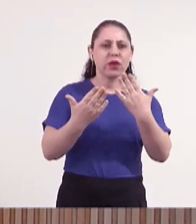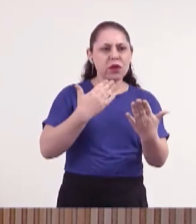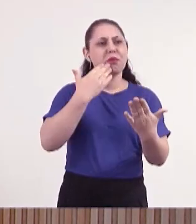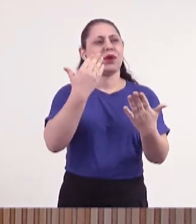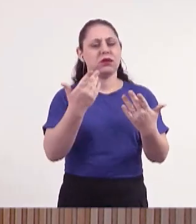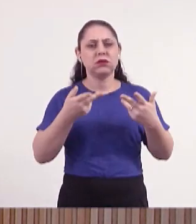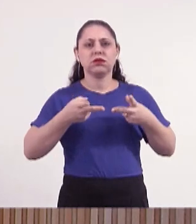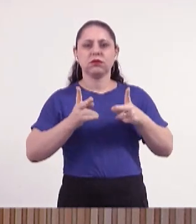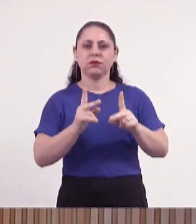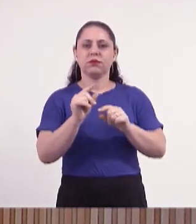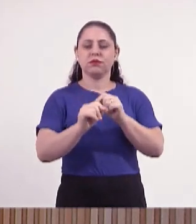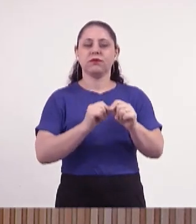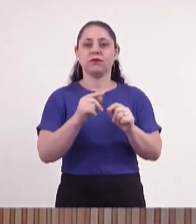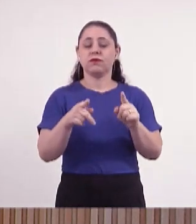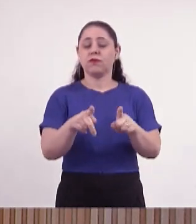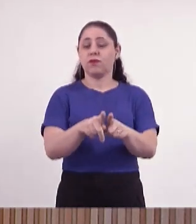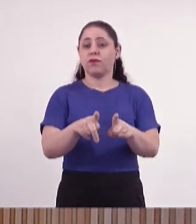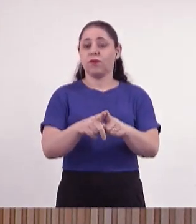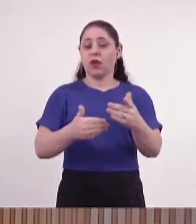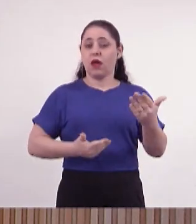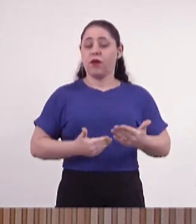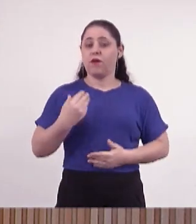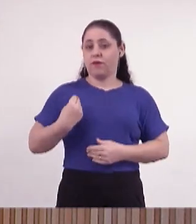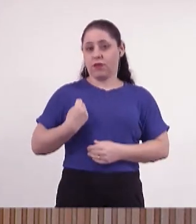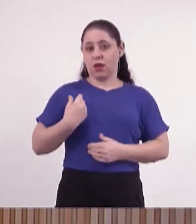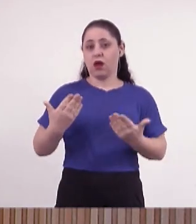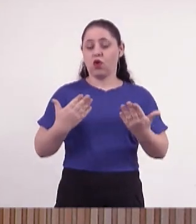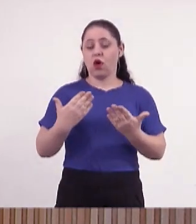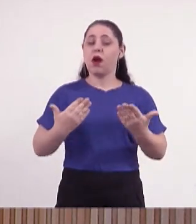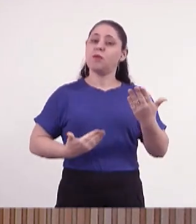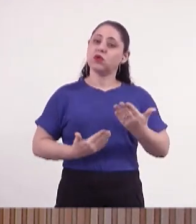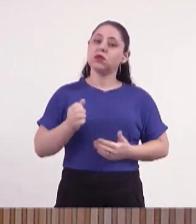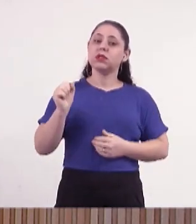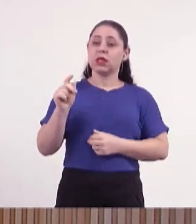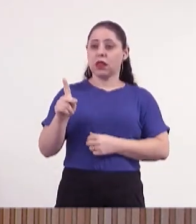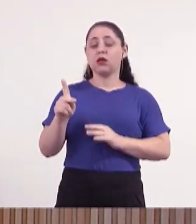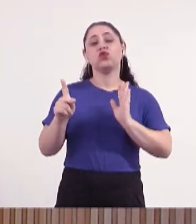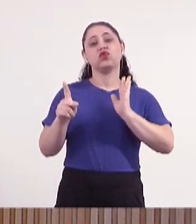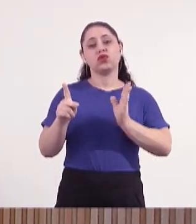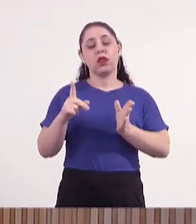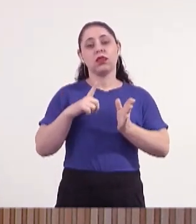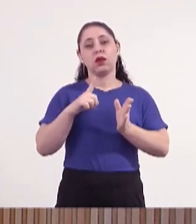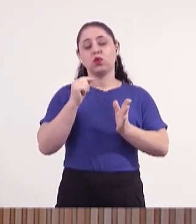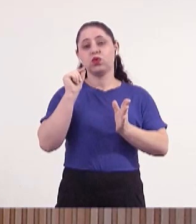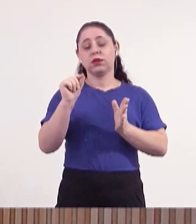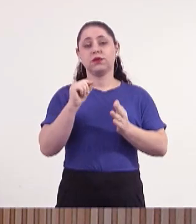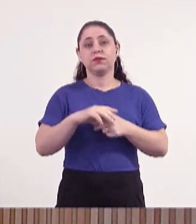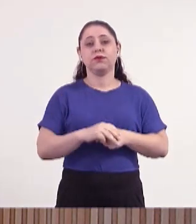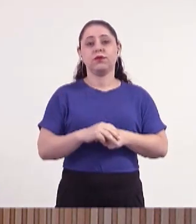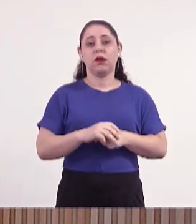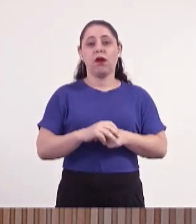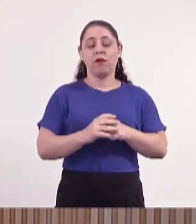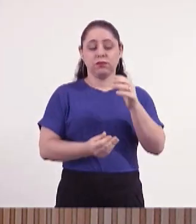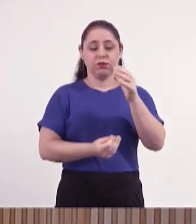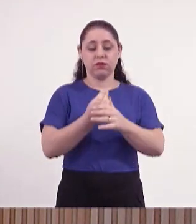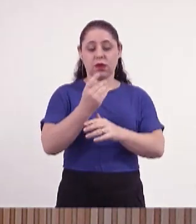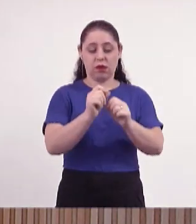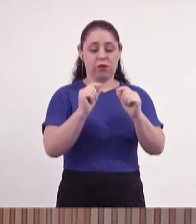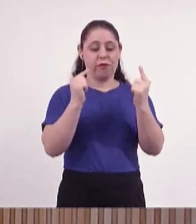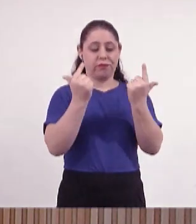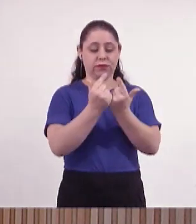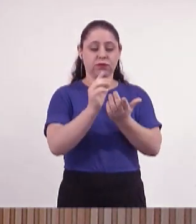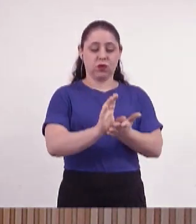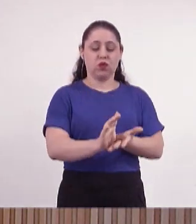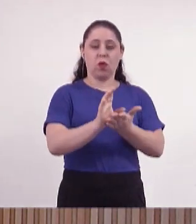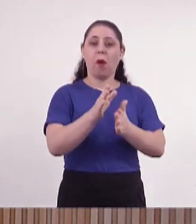com relação à sua vida funcional agora, já como servidores aposentados. Inclusive, a Alemes criou